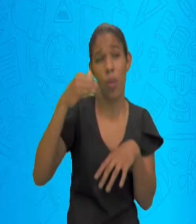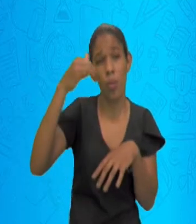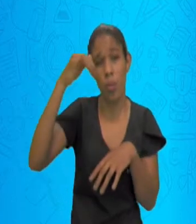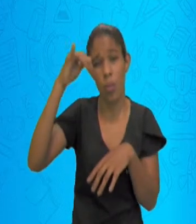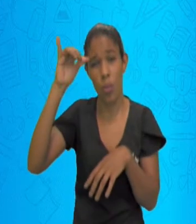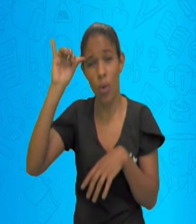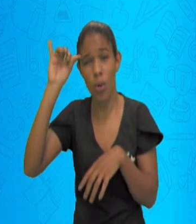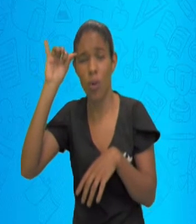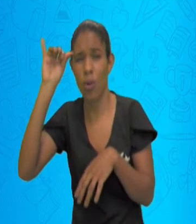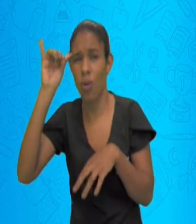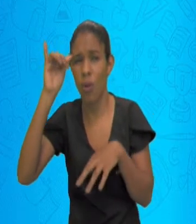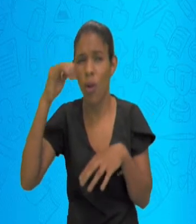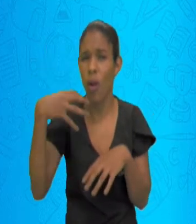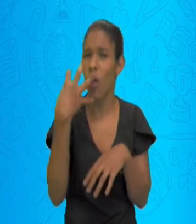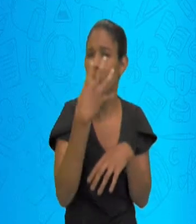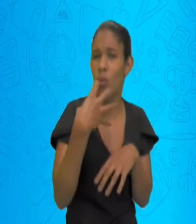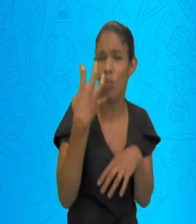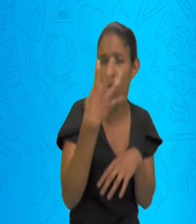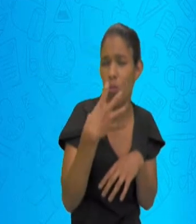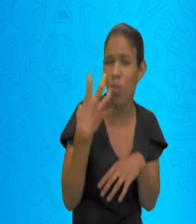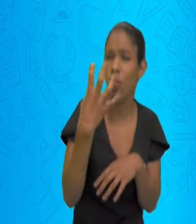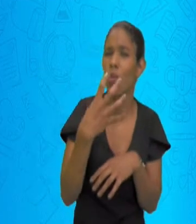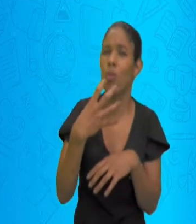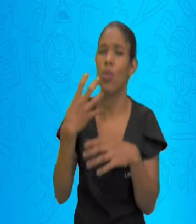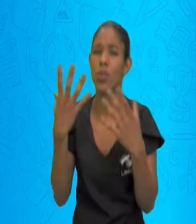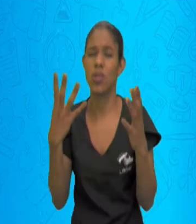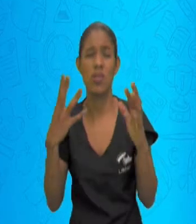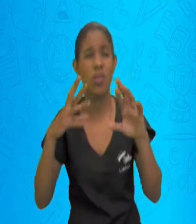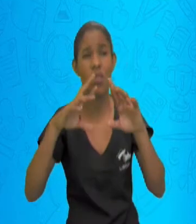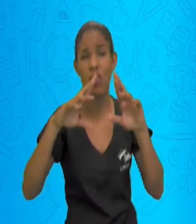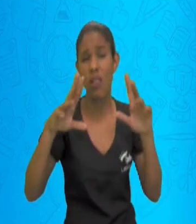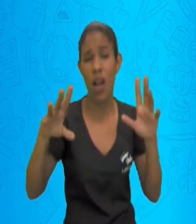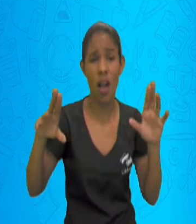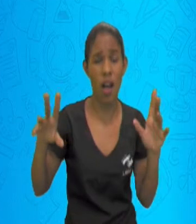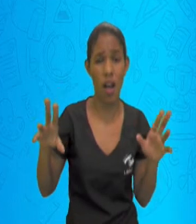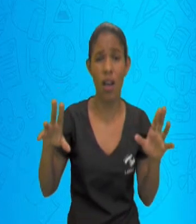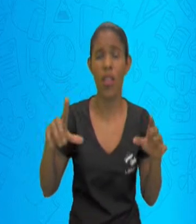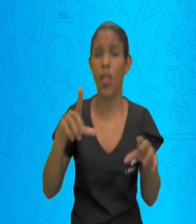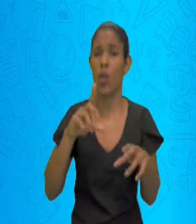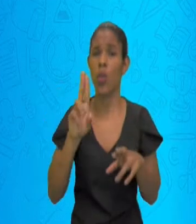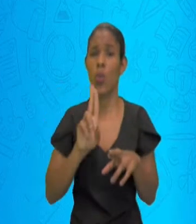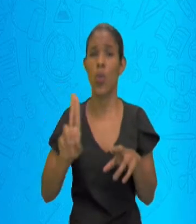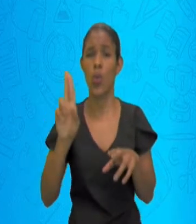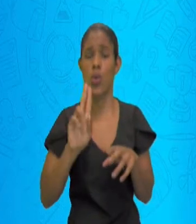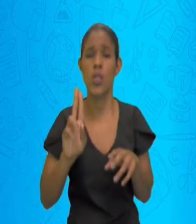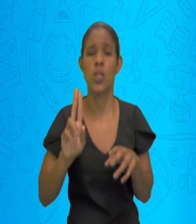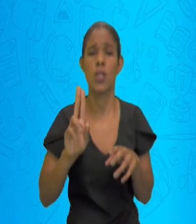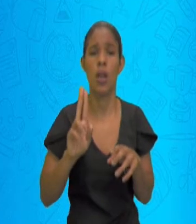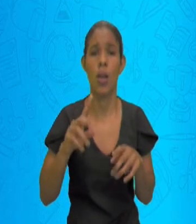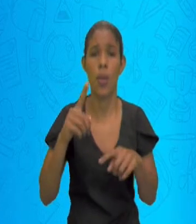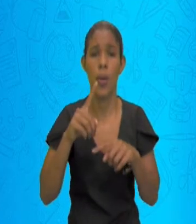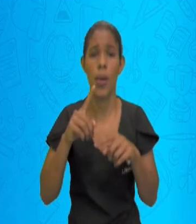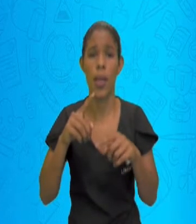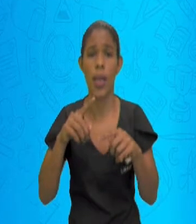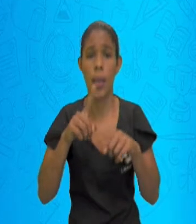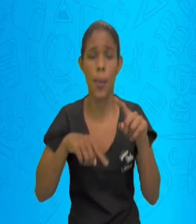canções pastoris e cantigas. São utilizados instrumentos de percussão e instrumentos de